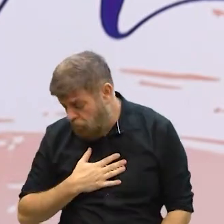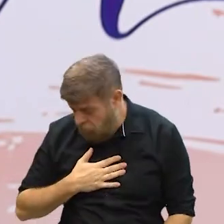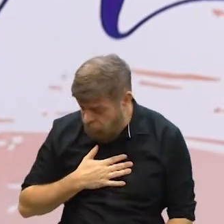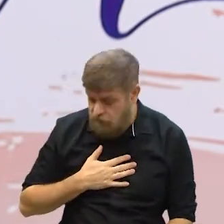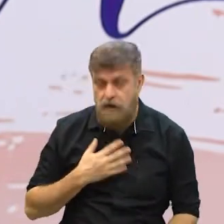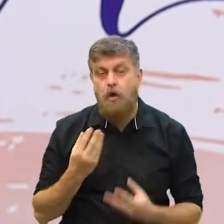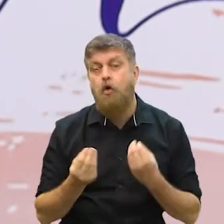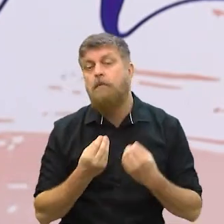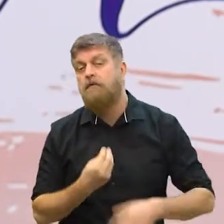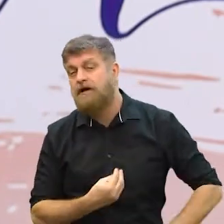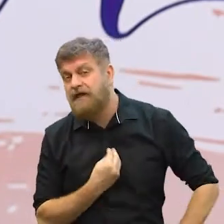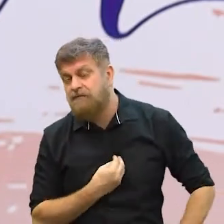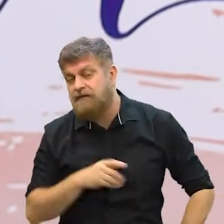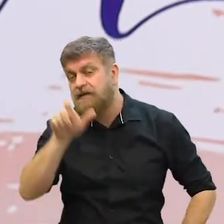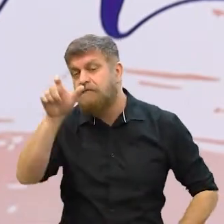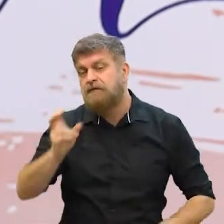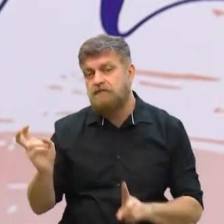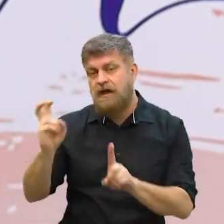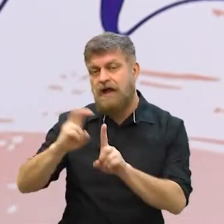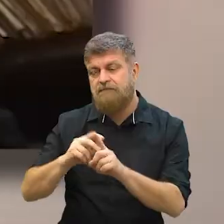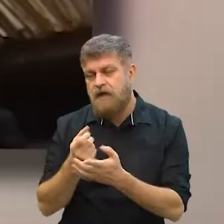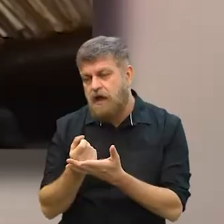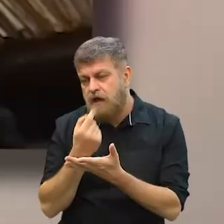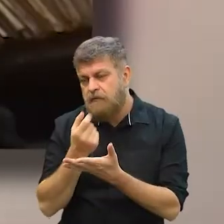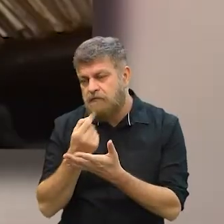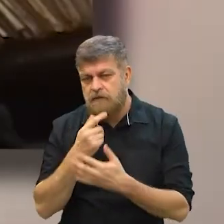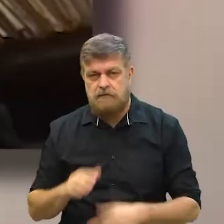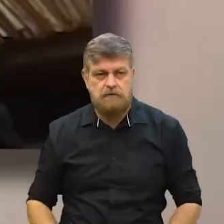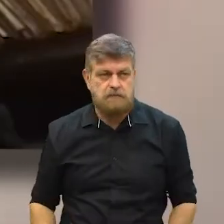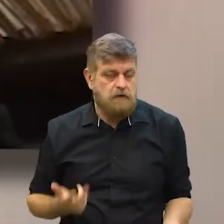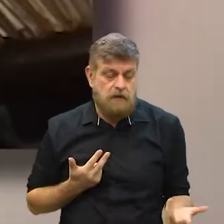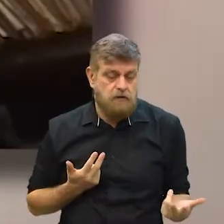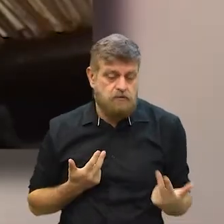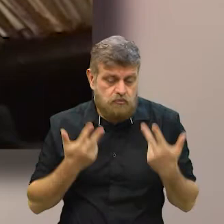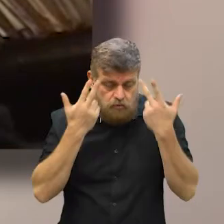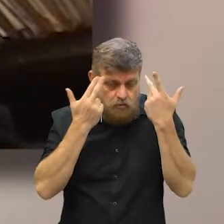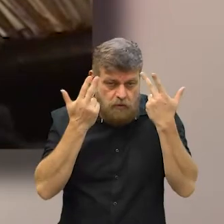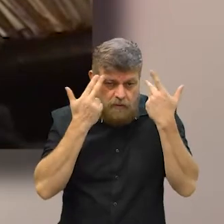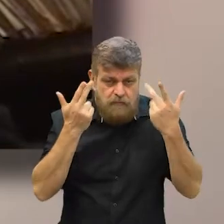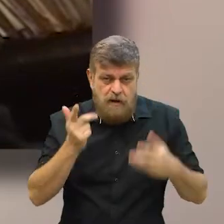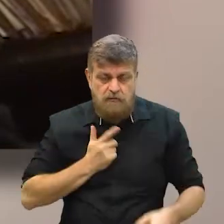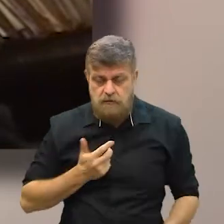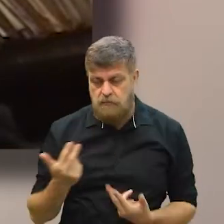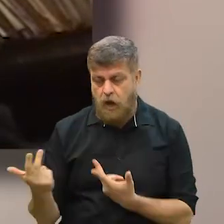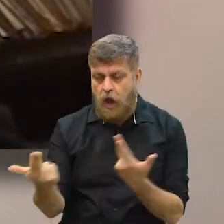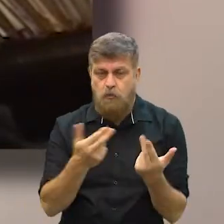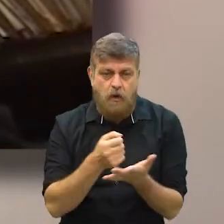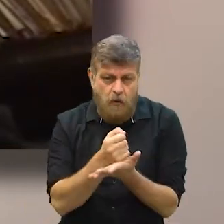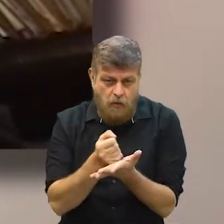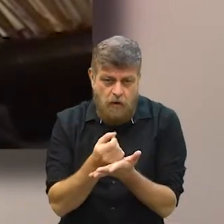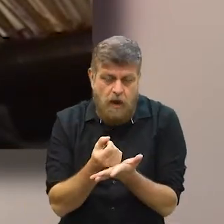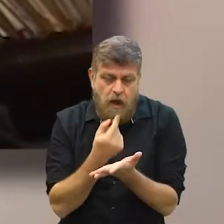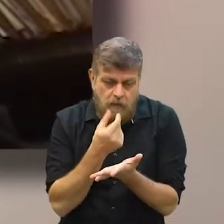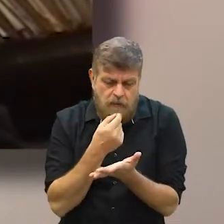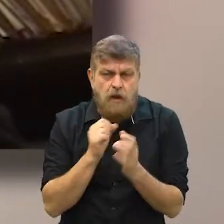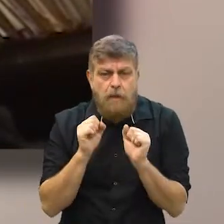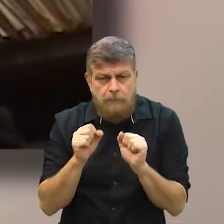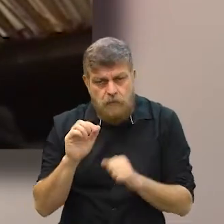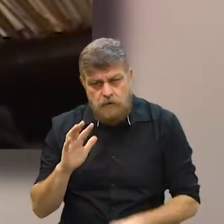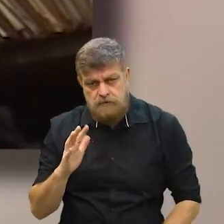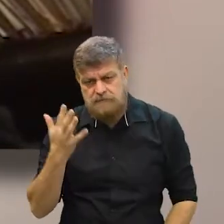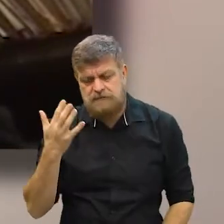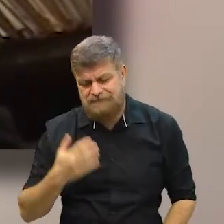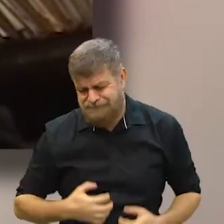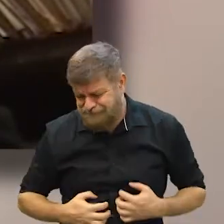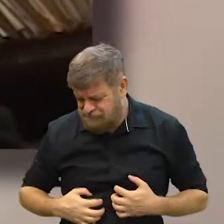em tratamento em relação ao HIV? Como toda medicação, pode haver